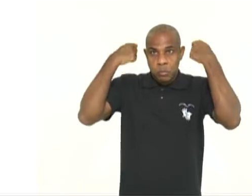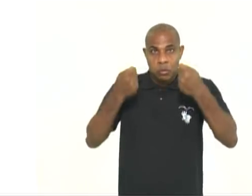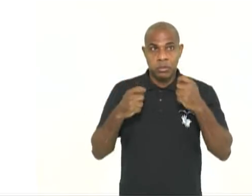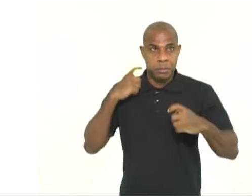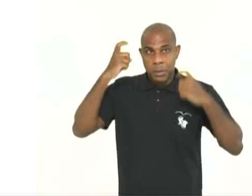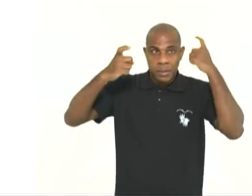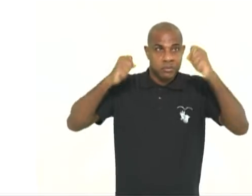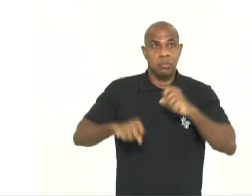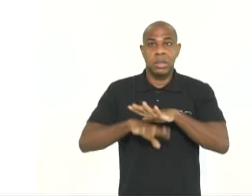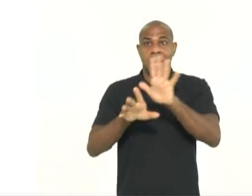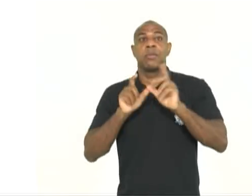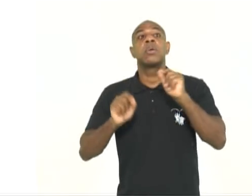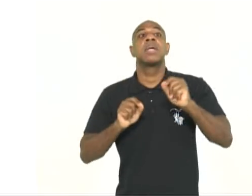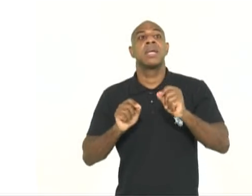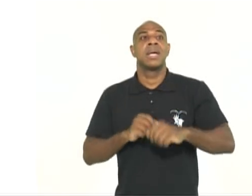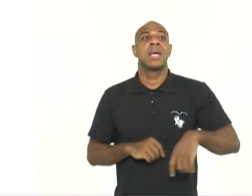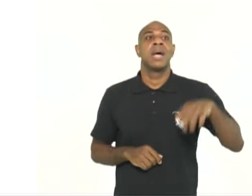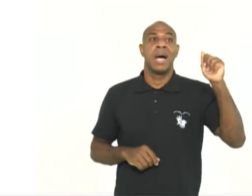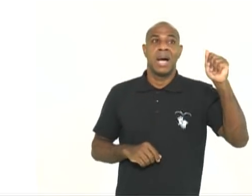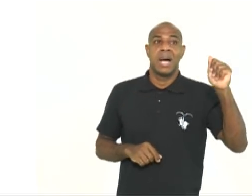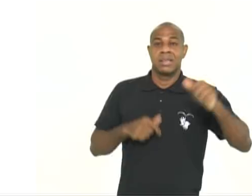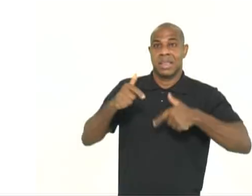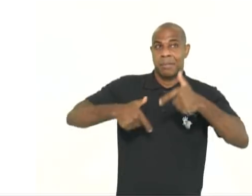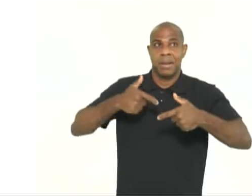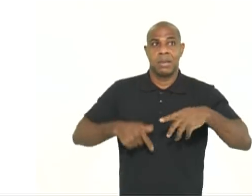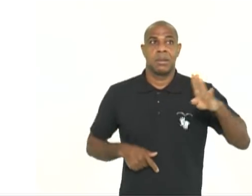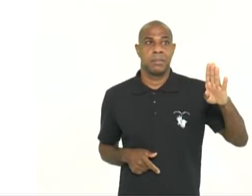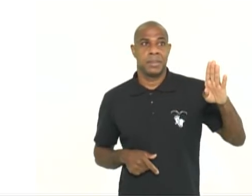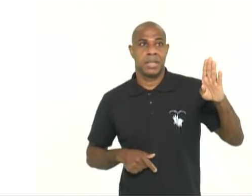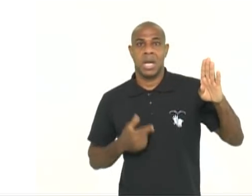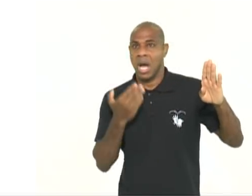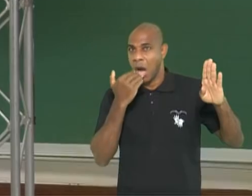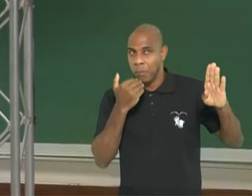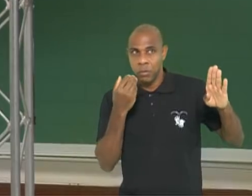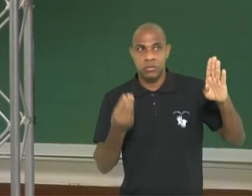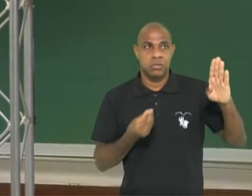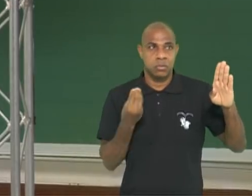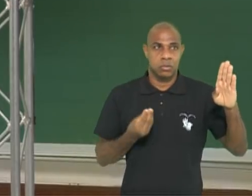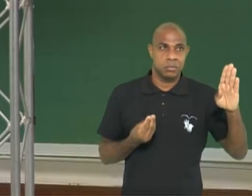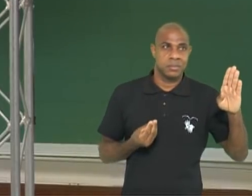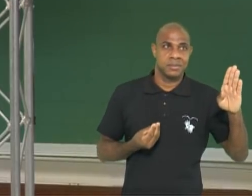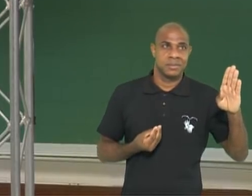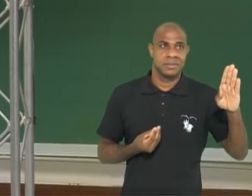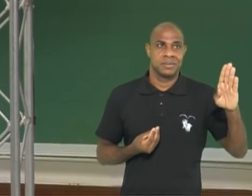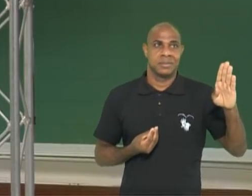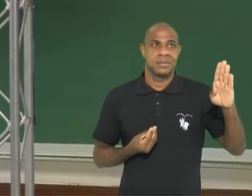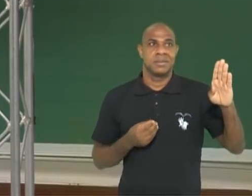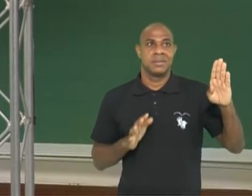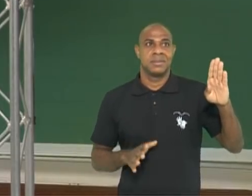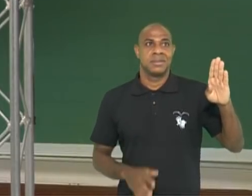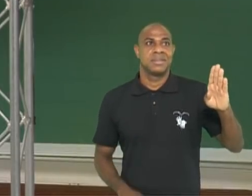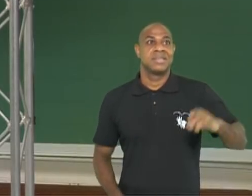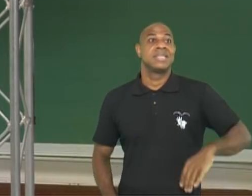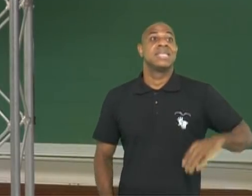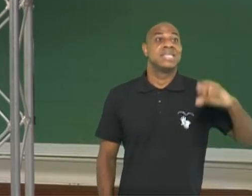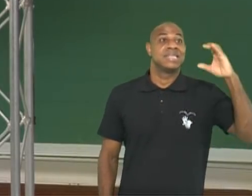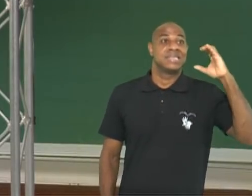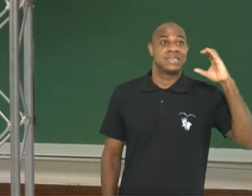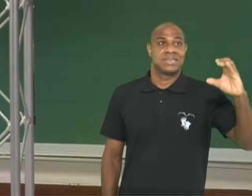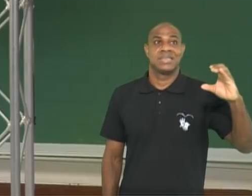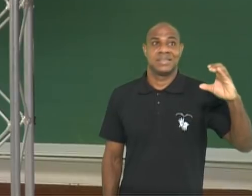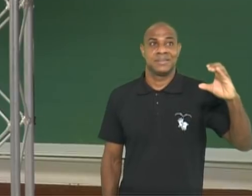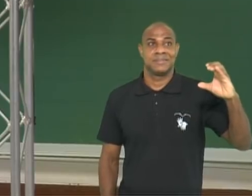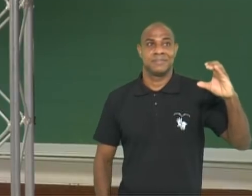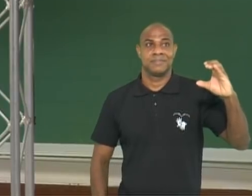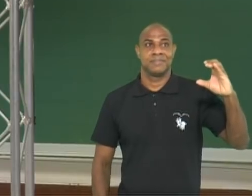clara em relação ao A, trabalho, B, almoço, claro. Se vocês me botarem essa letra B, eu juro que eu entro nessa câmera aí. Vou